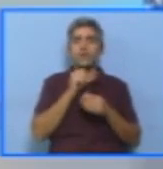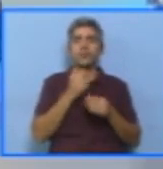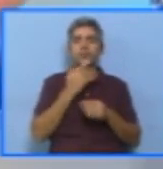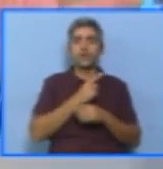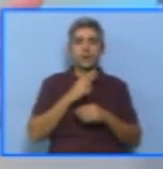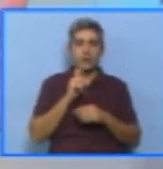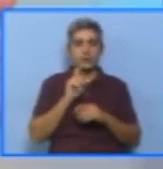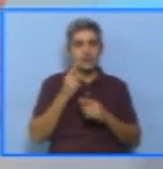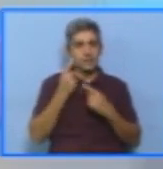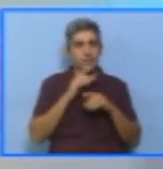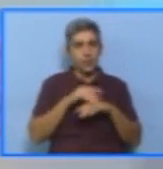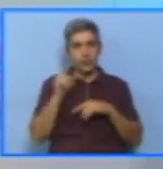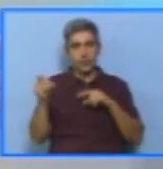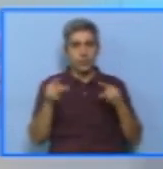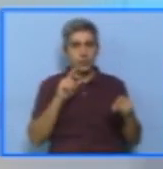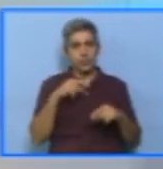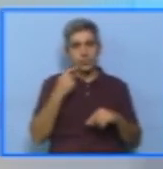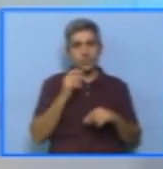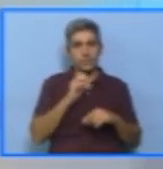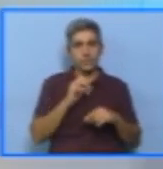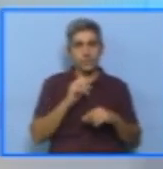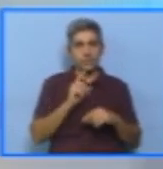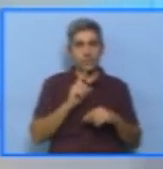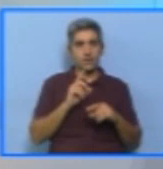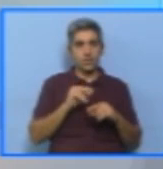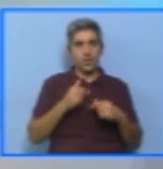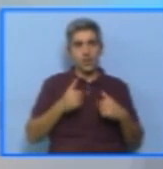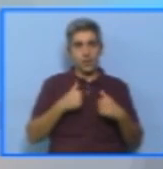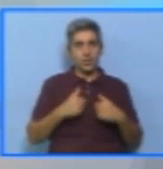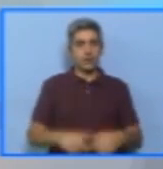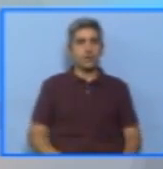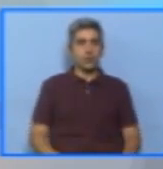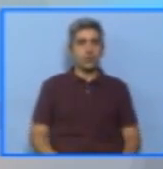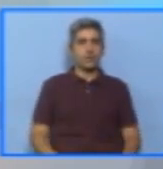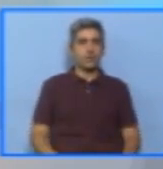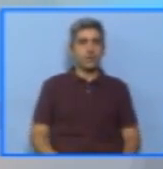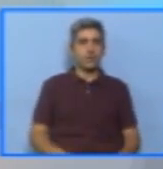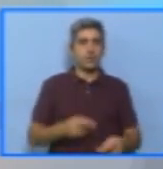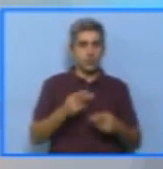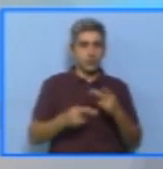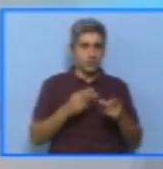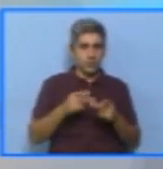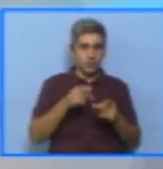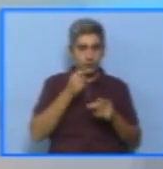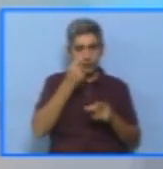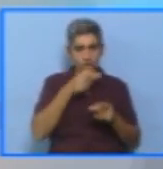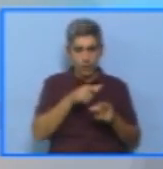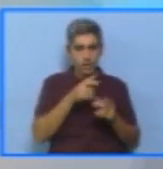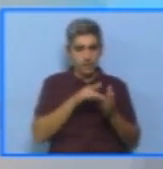sempre projetada para alguém, que também era outra forma de morrer solteiro, porque nunca era nossa. Para analisar esta história